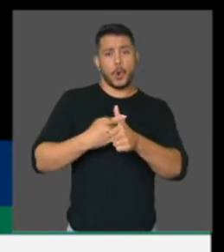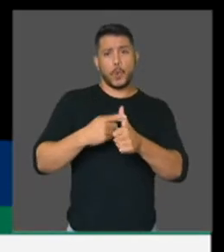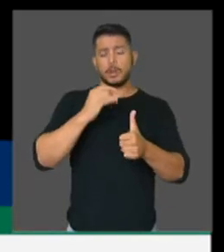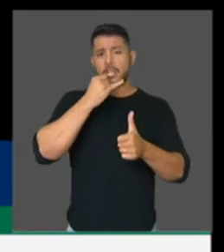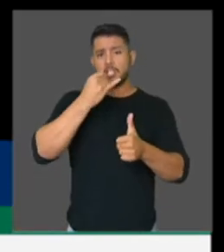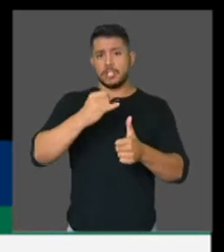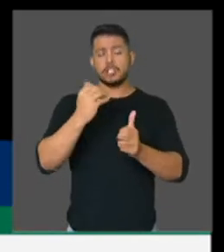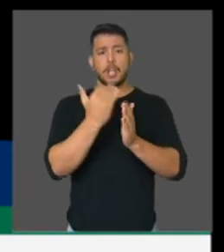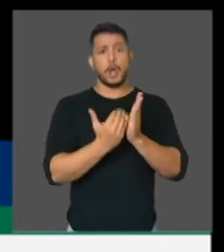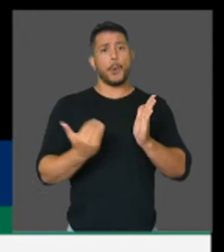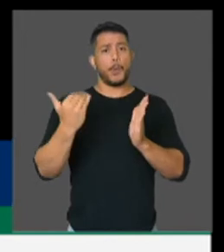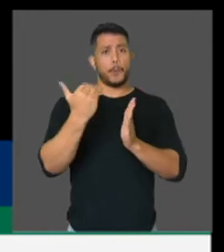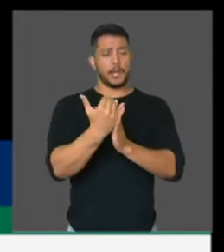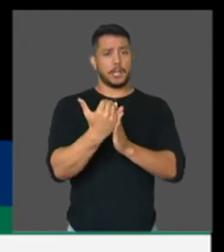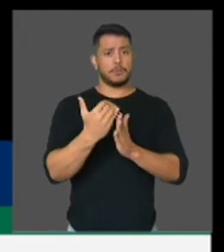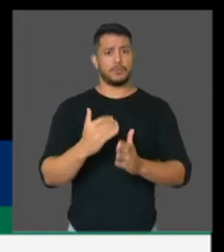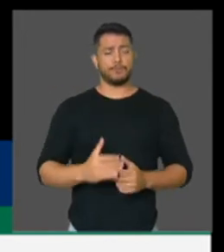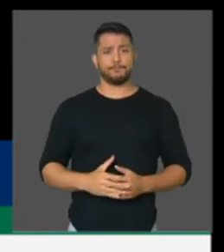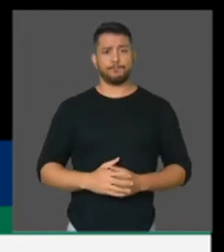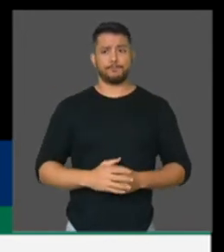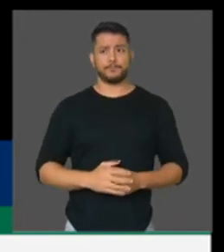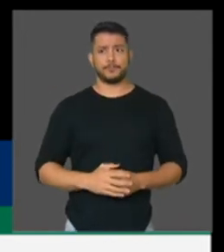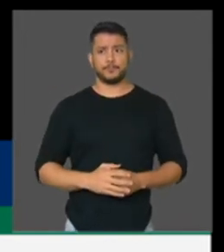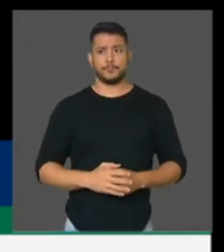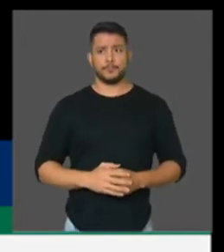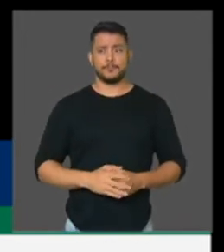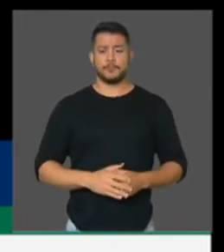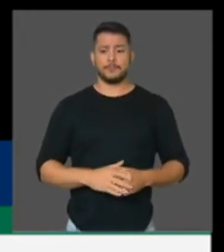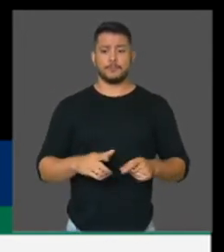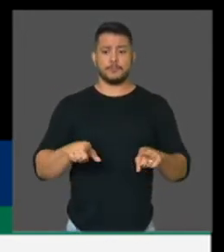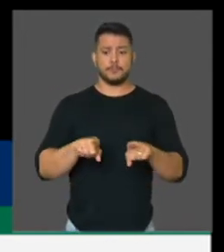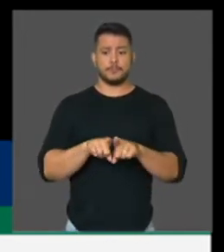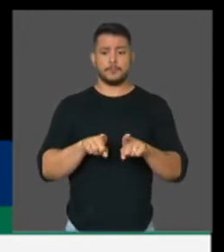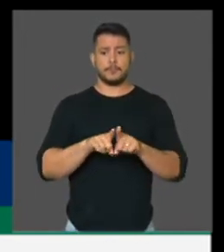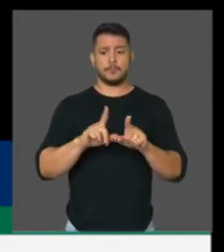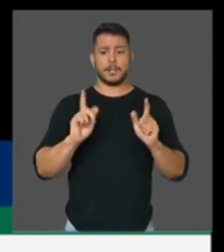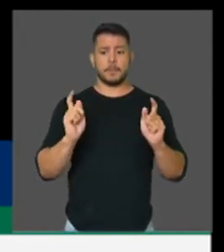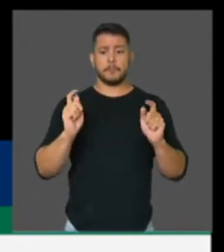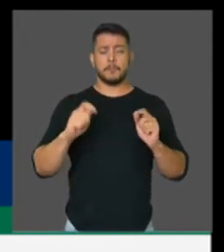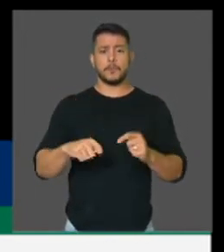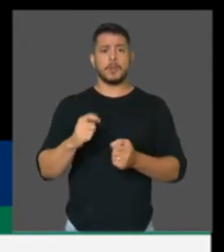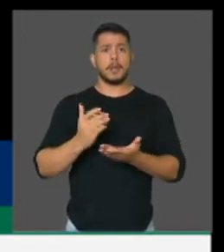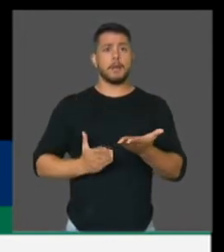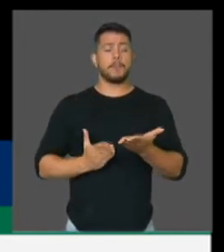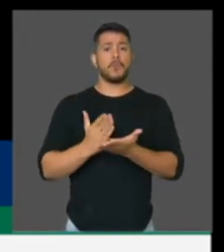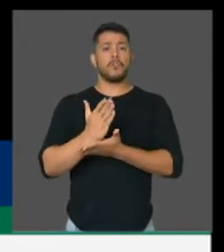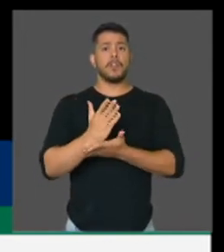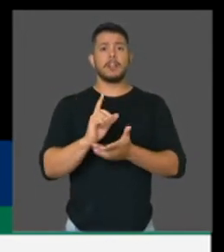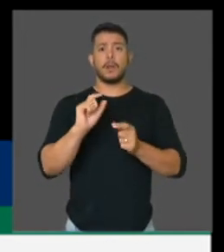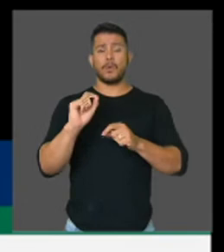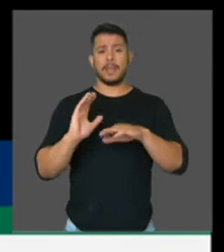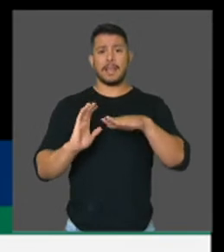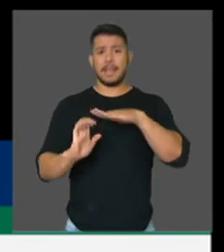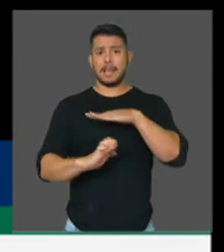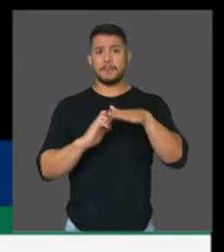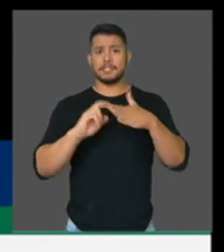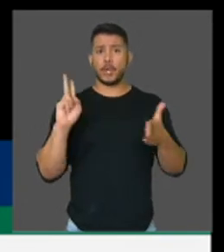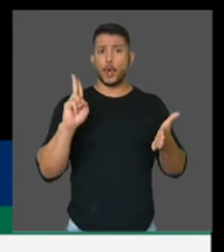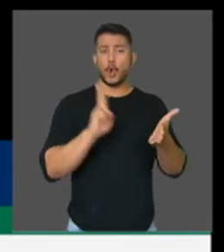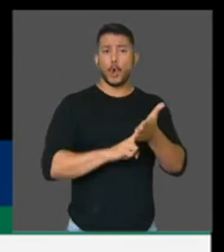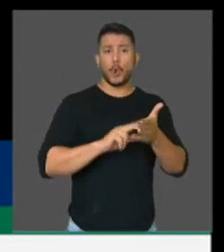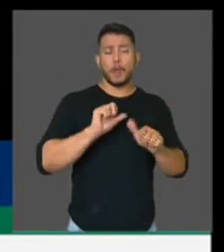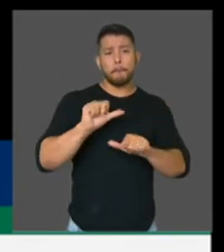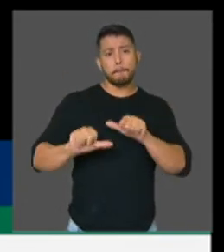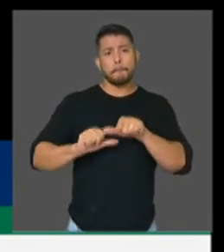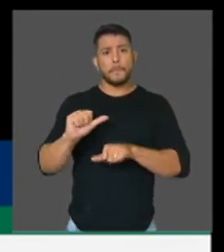se traduz na possibilidade de aprovar a privatização dos Correios. Veja, uma empresa pública lucrativa